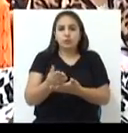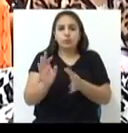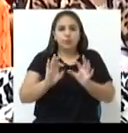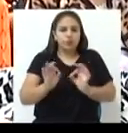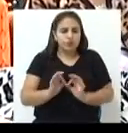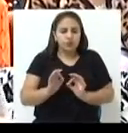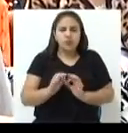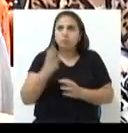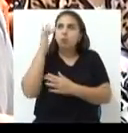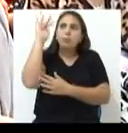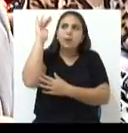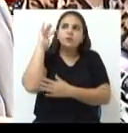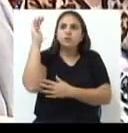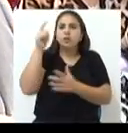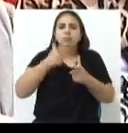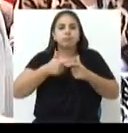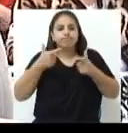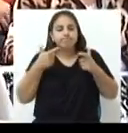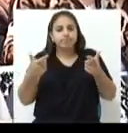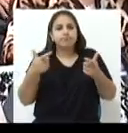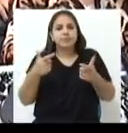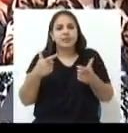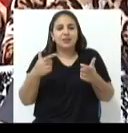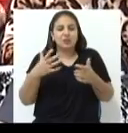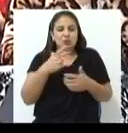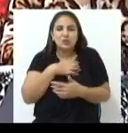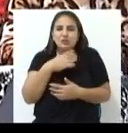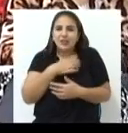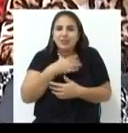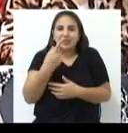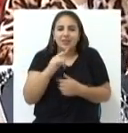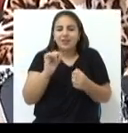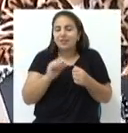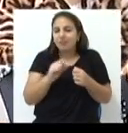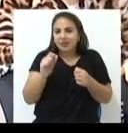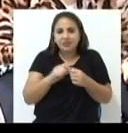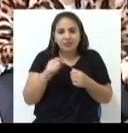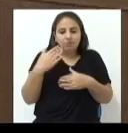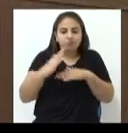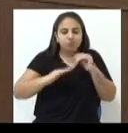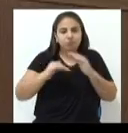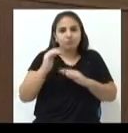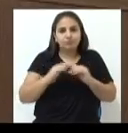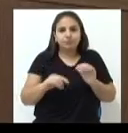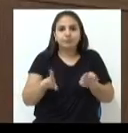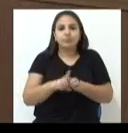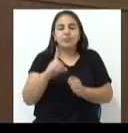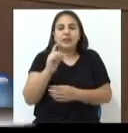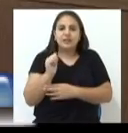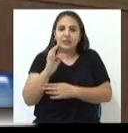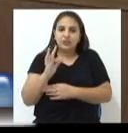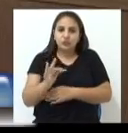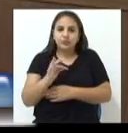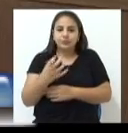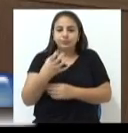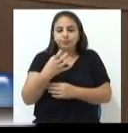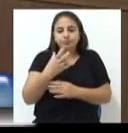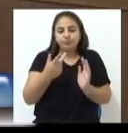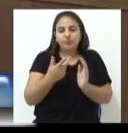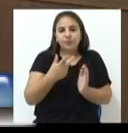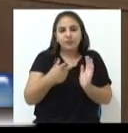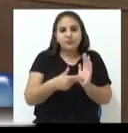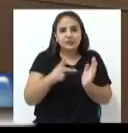eles imaginavam a grandeza do ato que eles estavam fazendo e construindo. E o DAT, como símbolo, se tornou